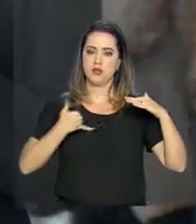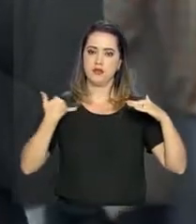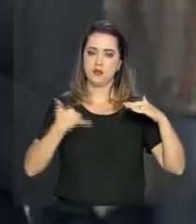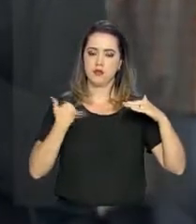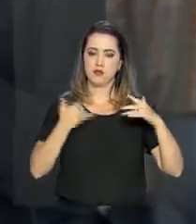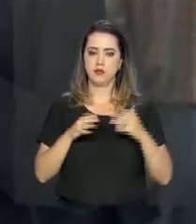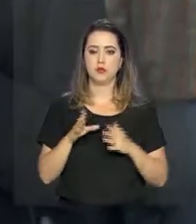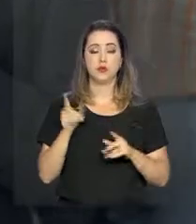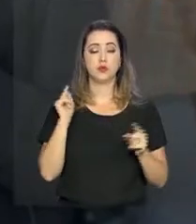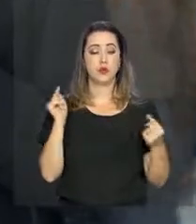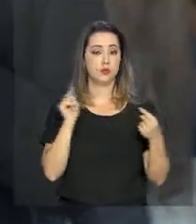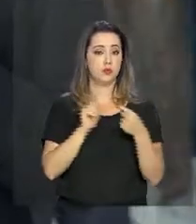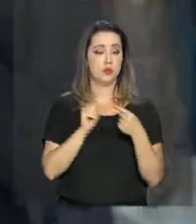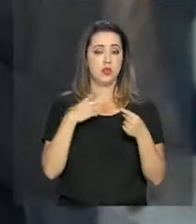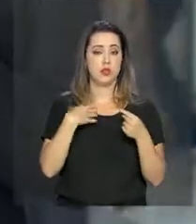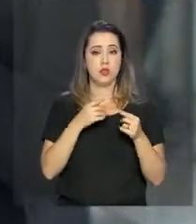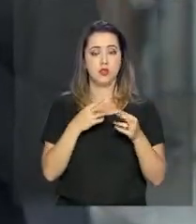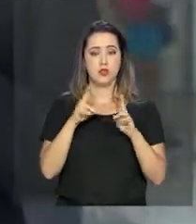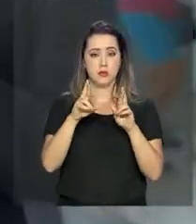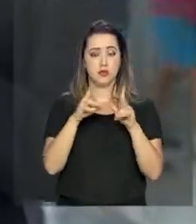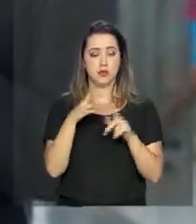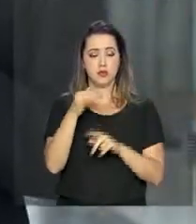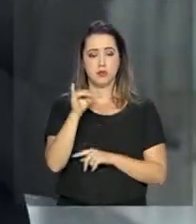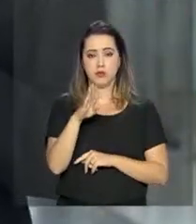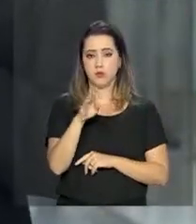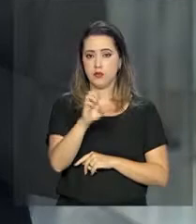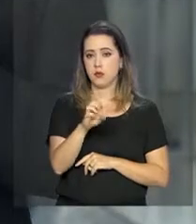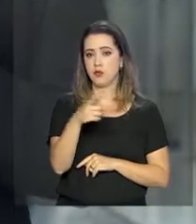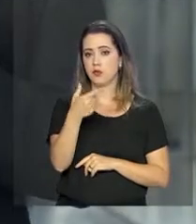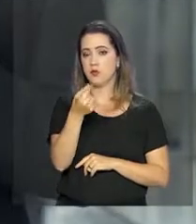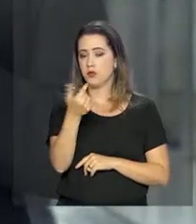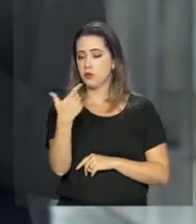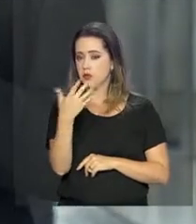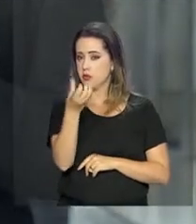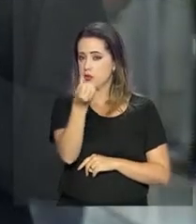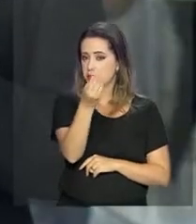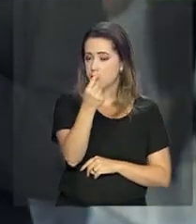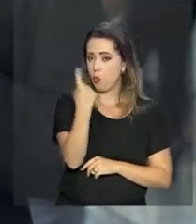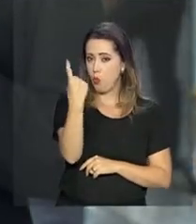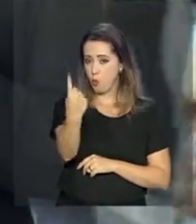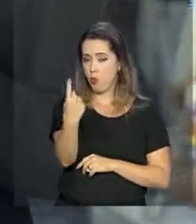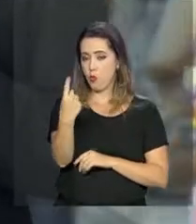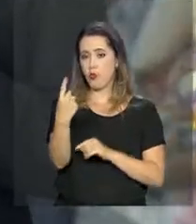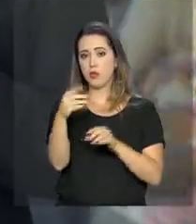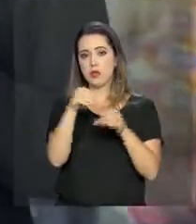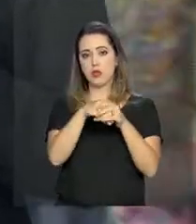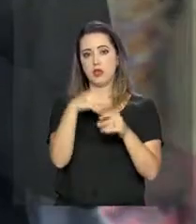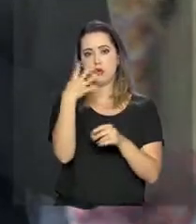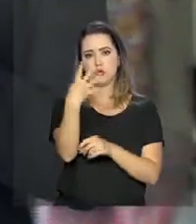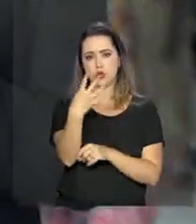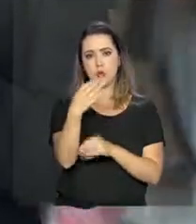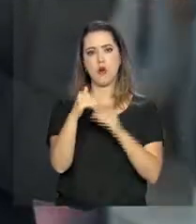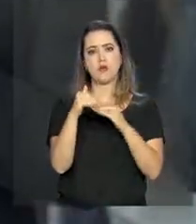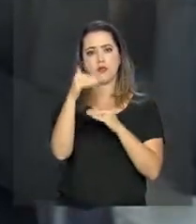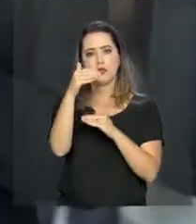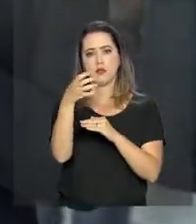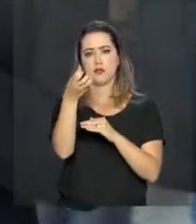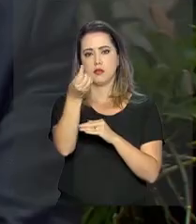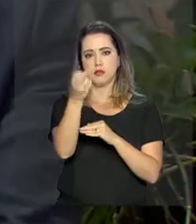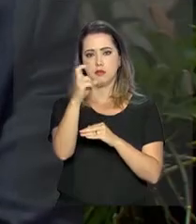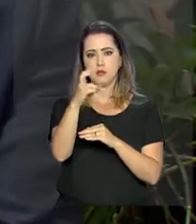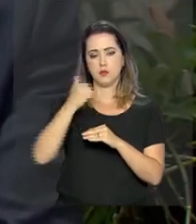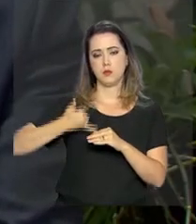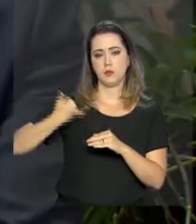do ibge é é que em 2060 em cada quatro brasileiros tenha 65 anos ou mais